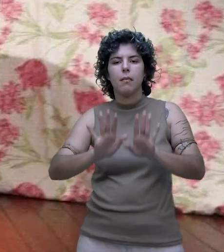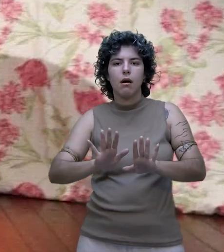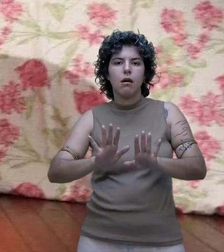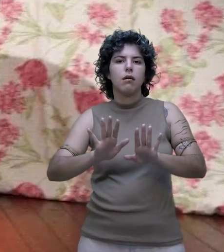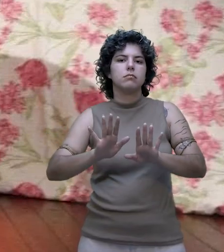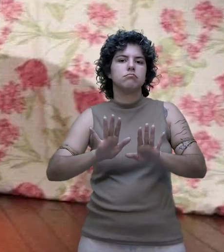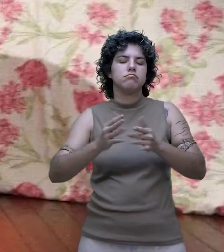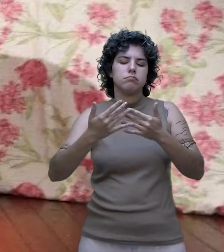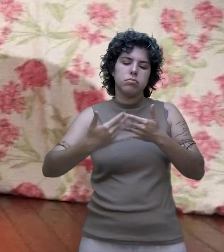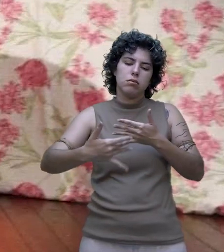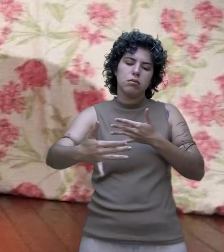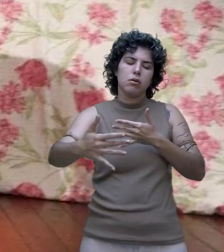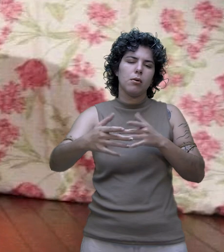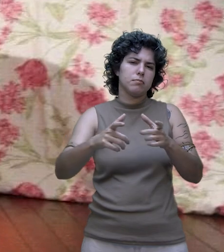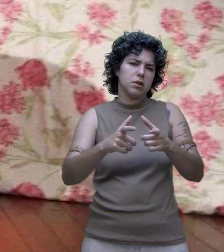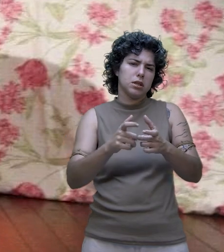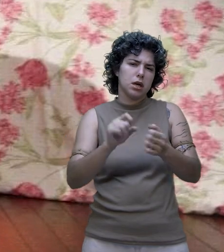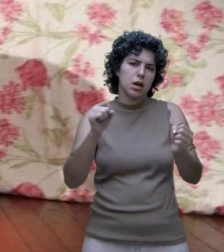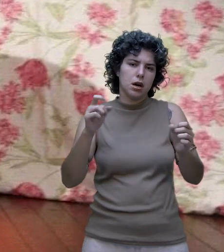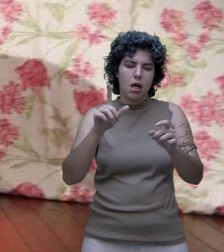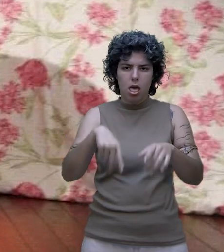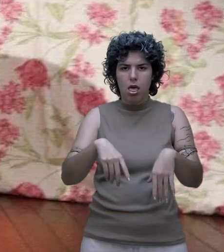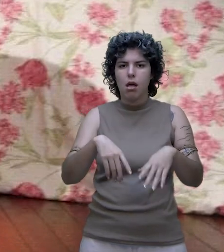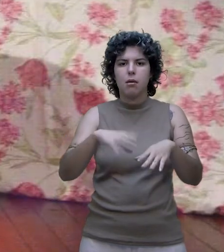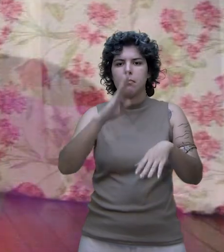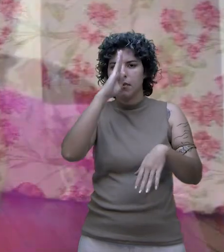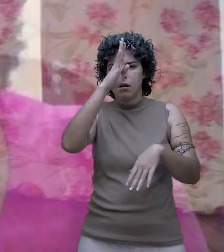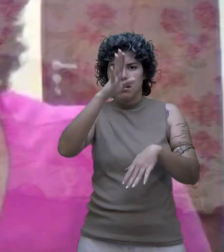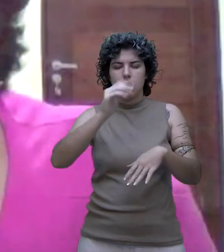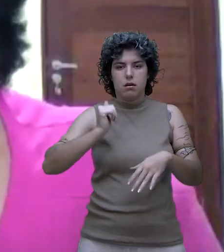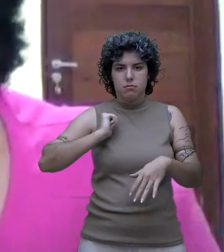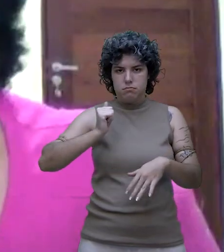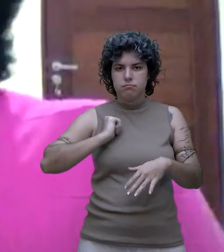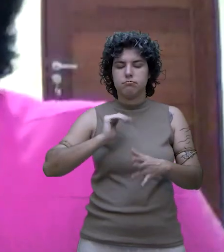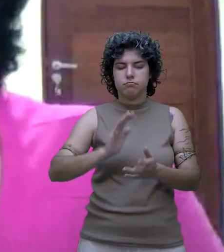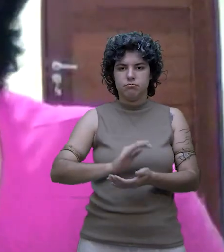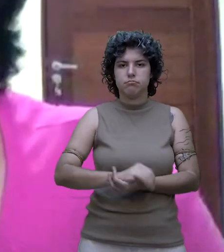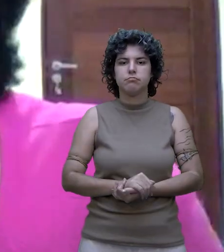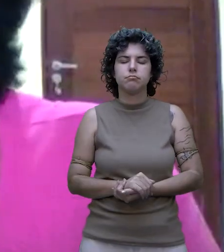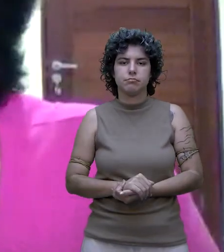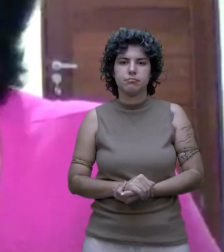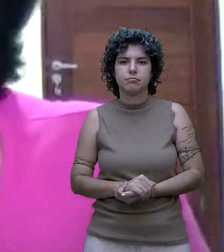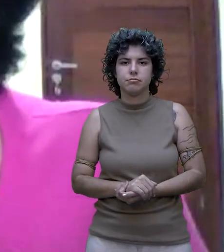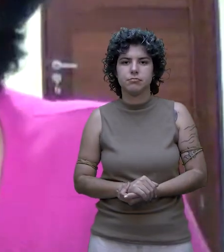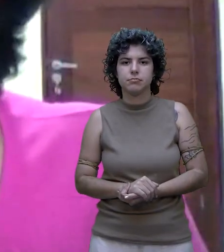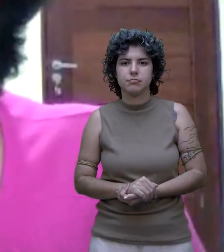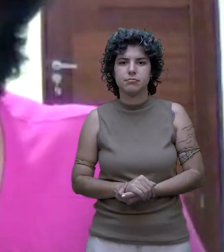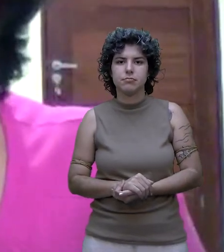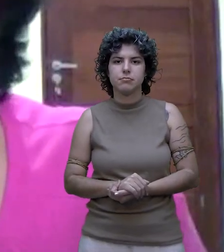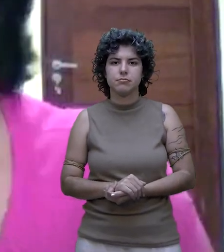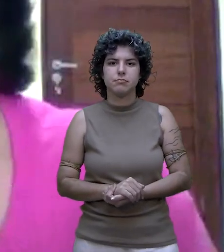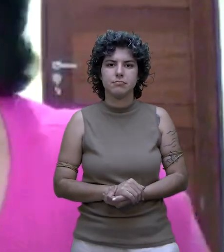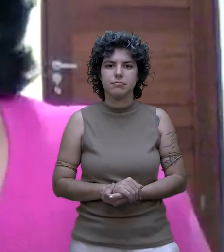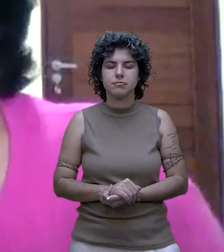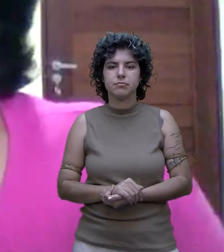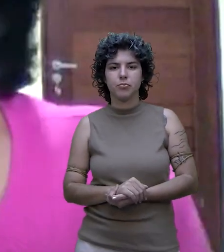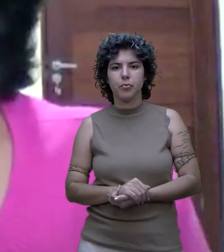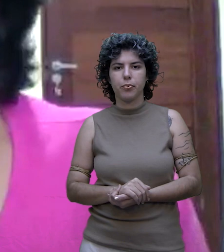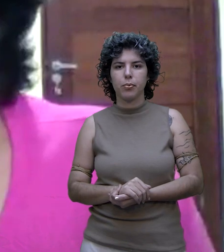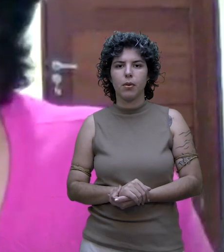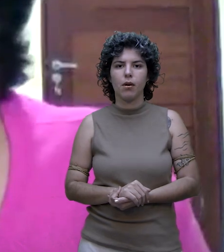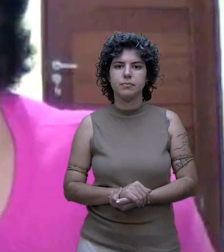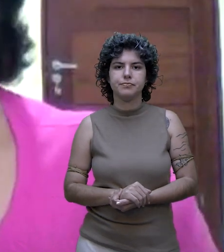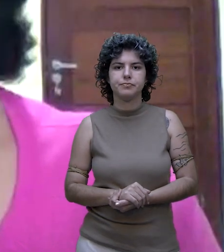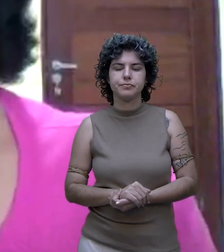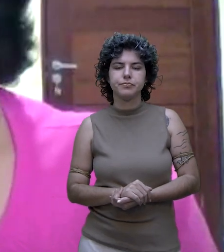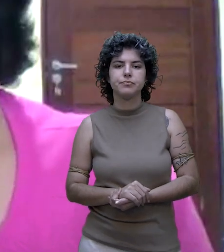de teatro. Sim, aí tive uma participação como atriz, né? O pessoal fala, para mim, atriz é toda atriz, né? Para mim,